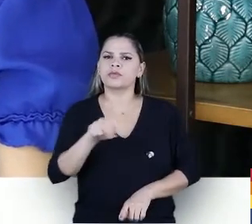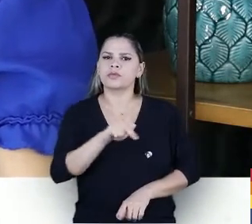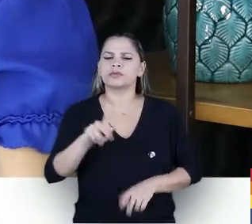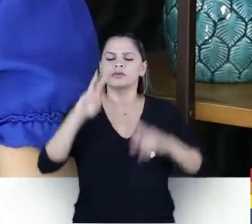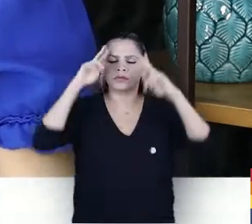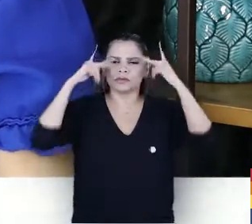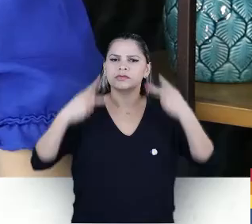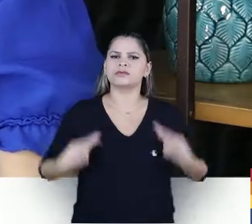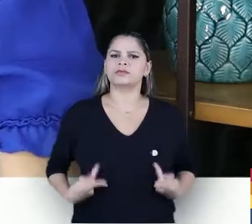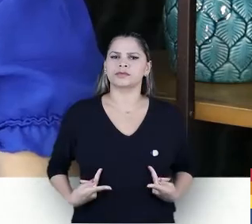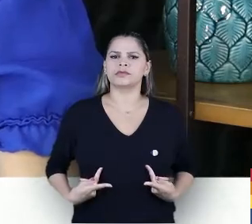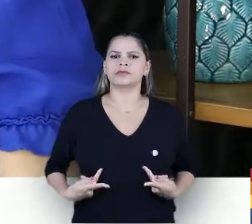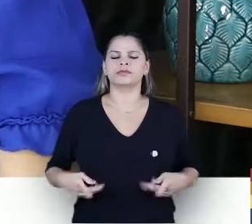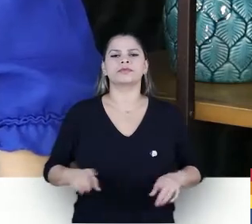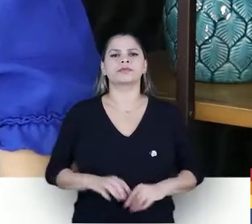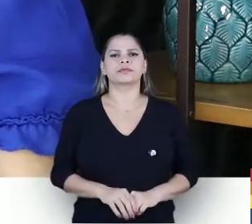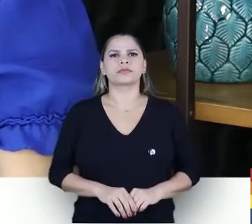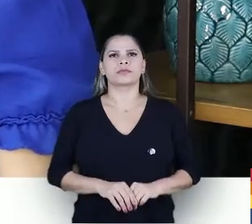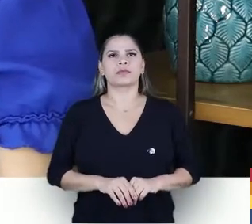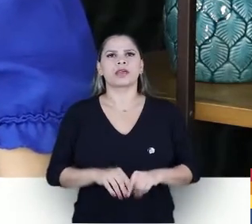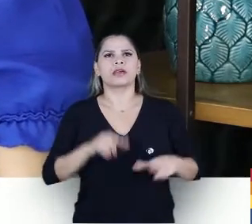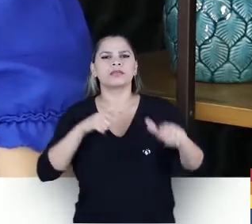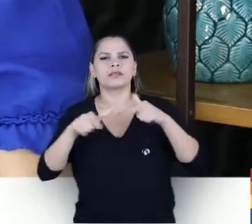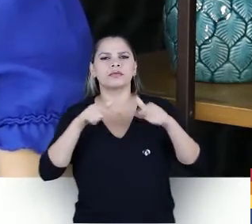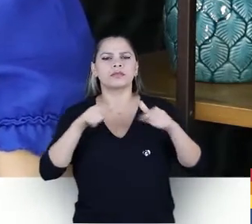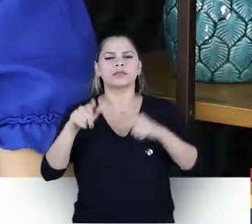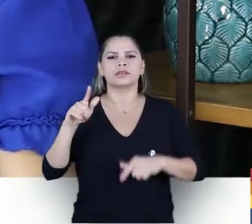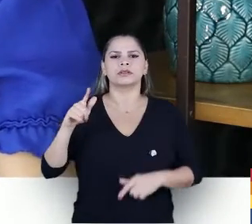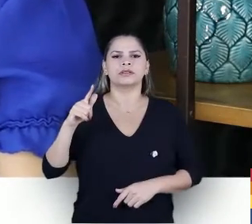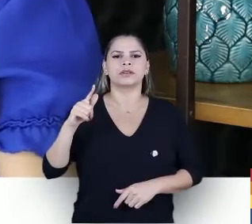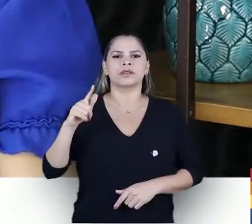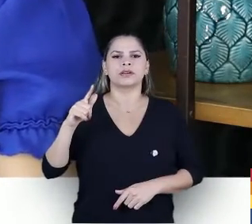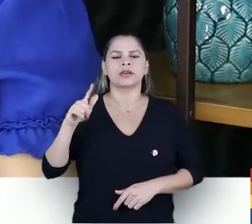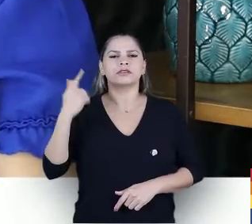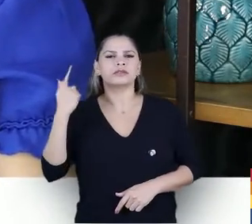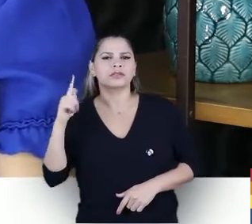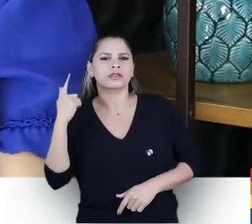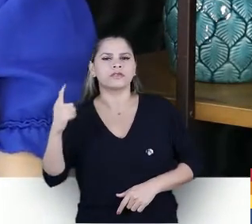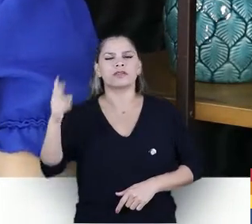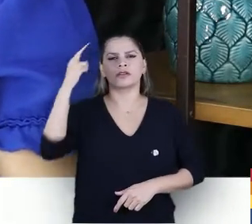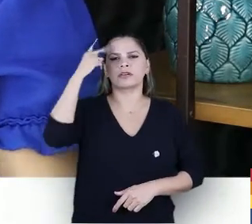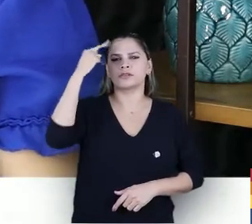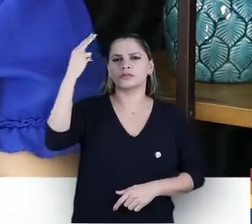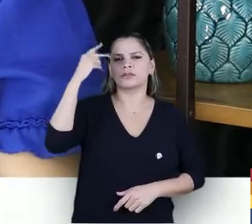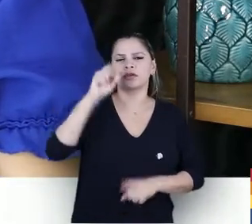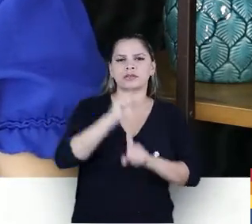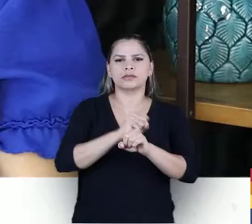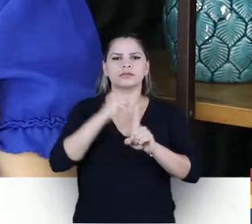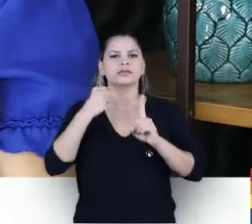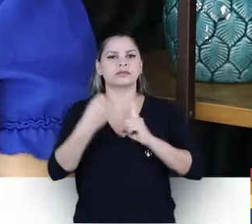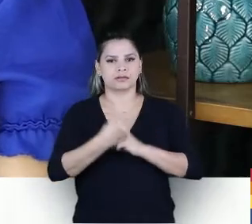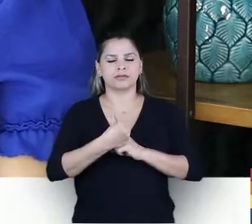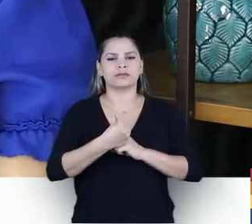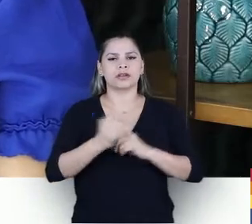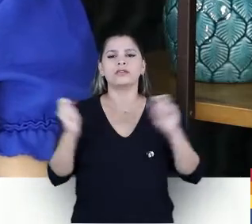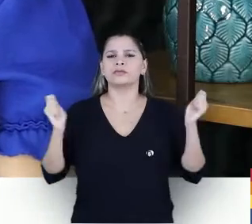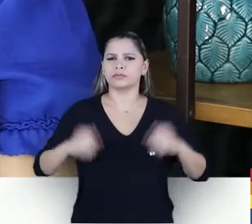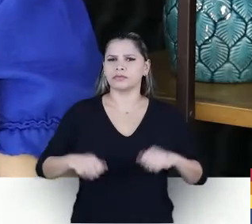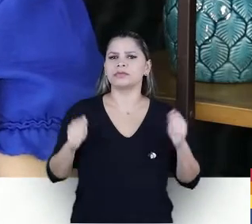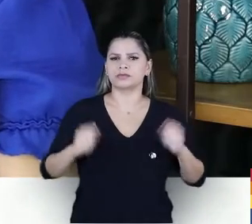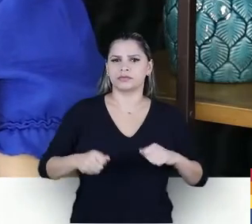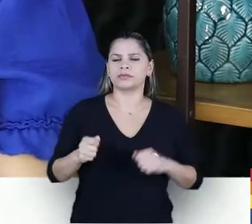também ver de que forma a gente poderia fazer um diálogo com a área da matemática, e são essas as